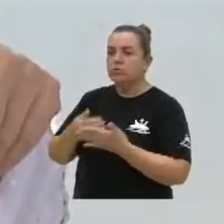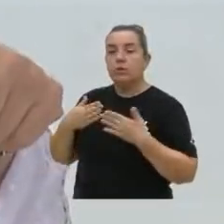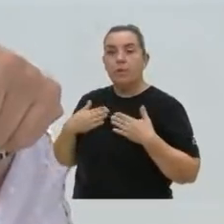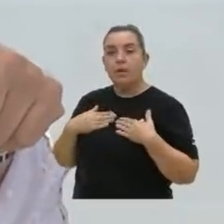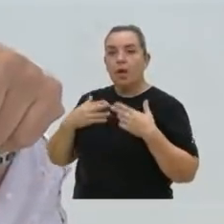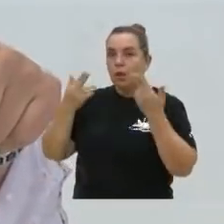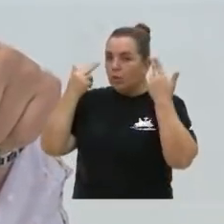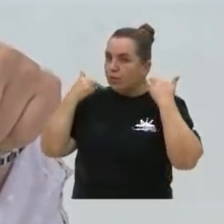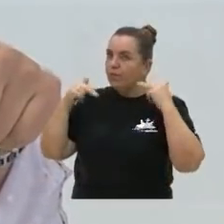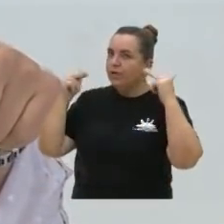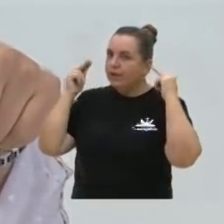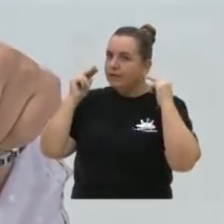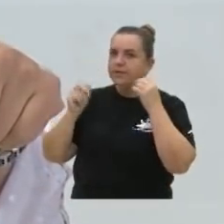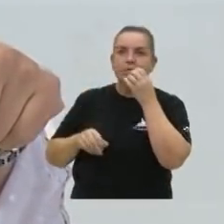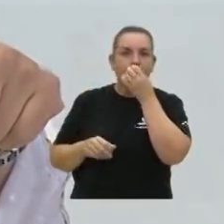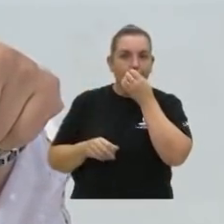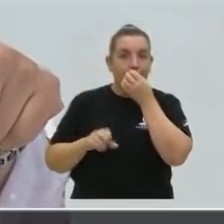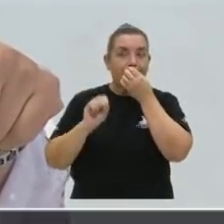ovelhas.